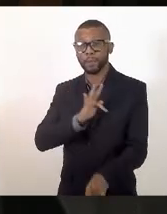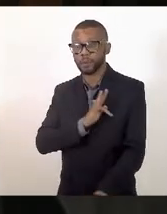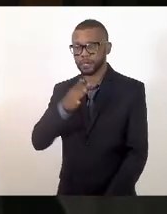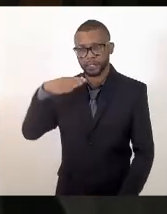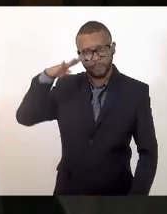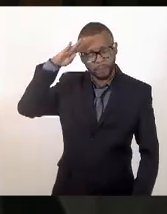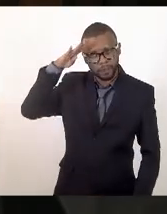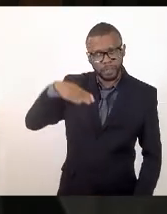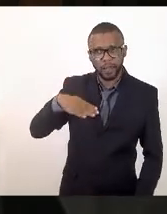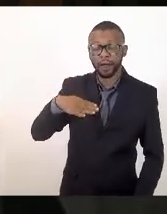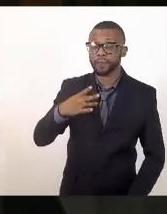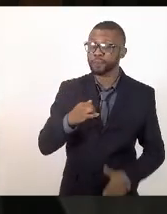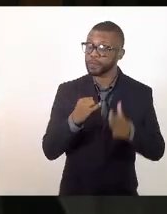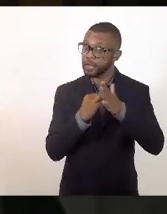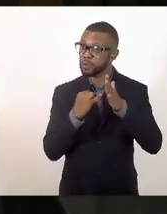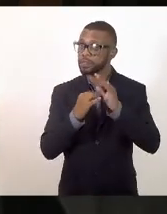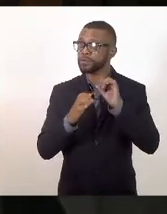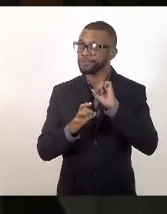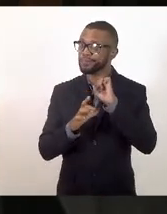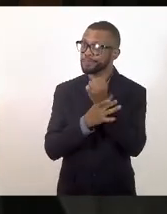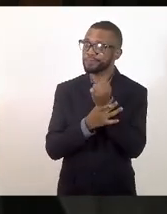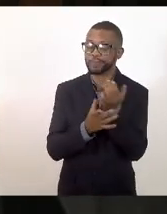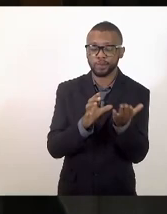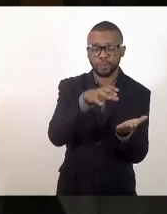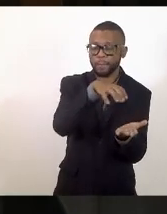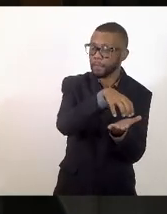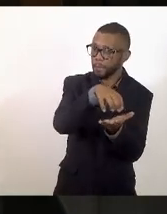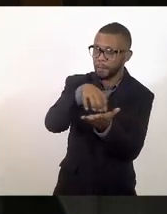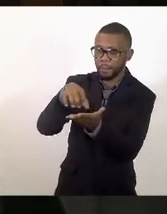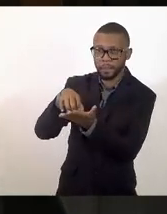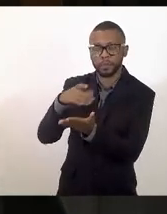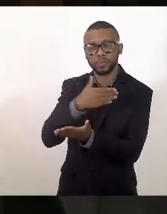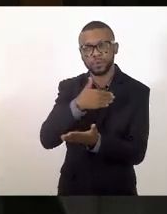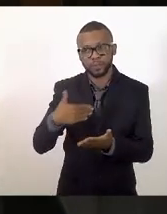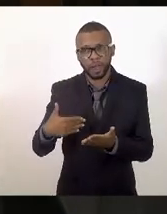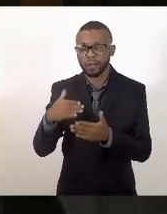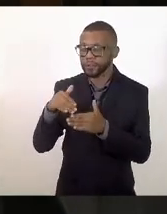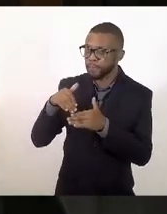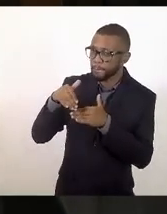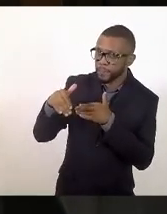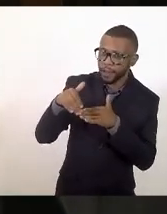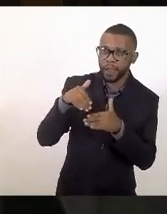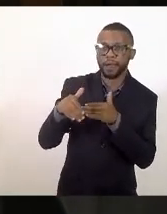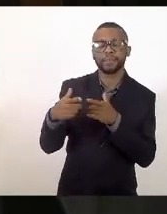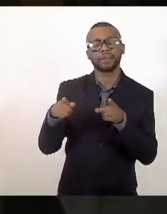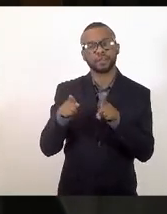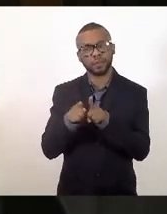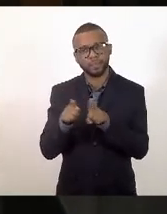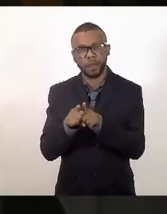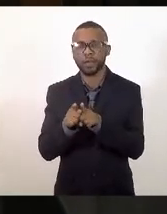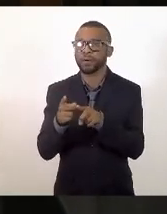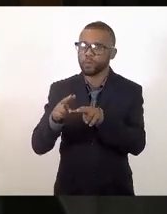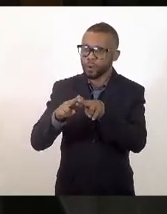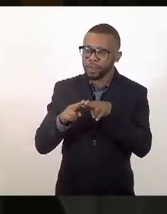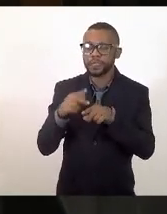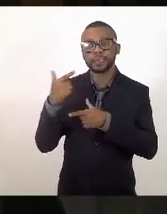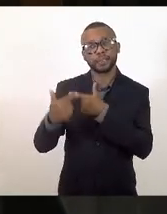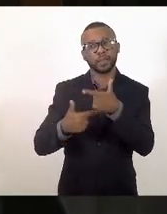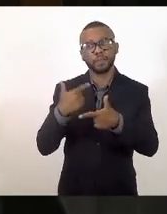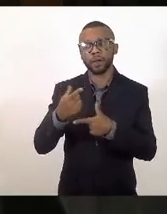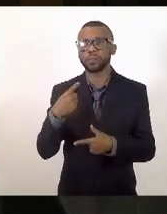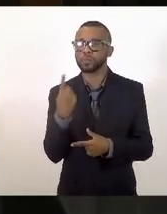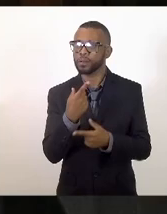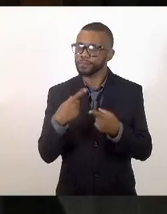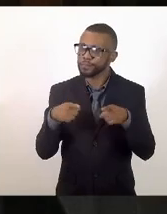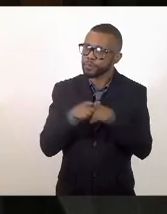e também das outras órgãos do Estado, em breve, nos próximos dias, fruto também desse trabalho nosso, nós vamos fazer